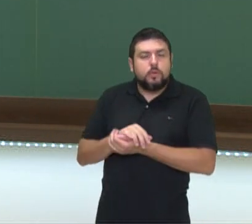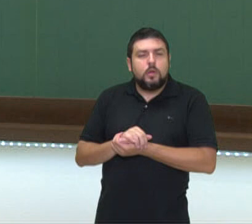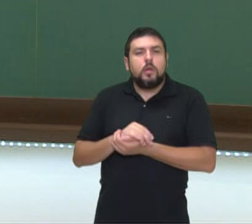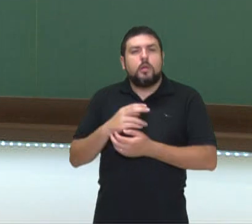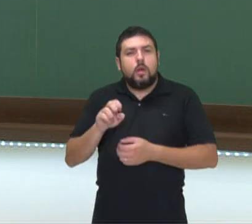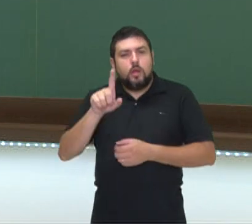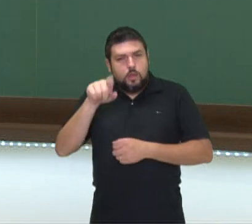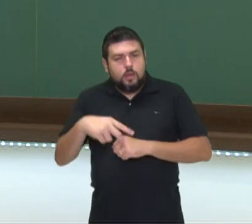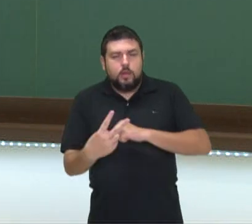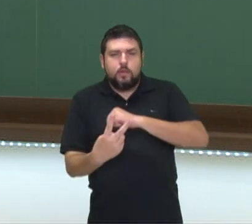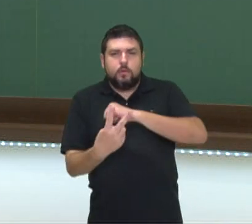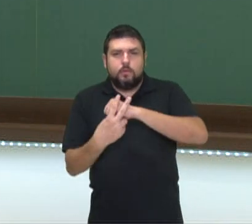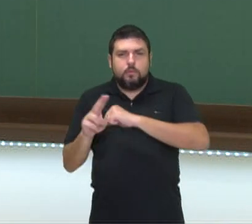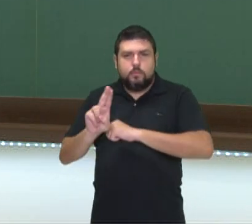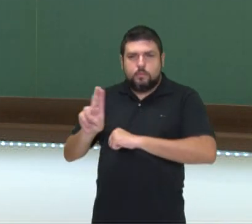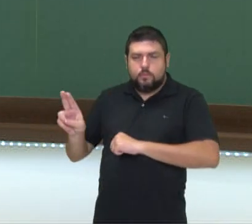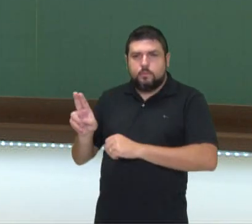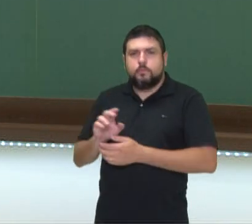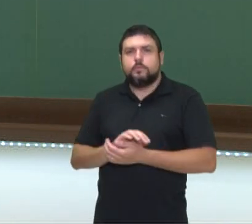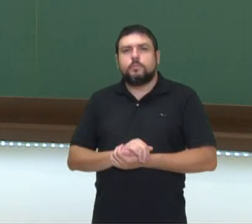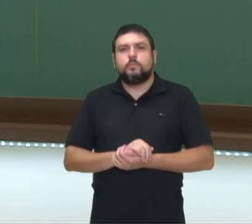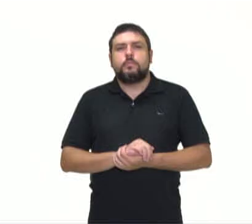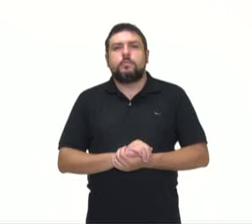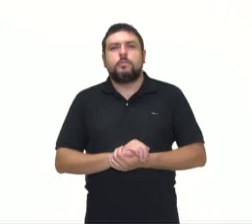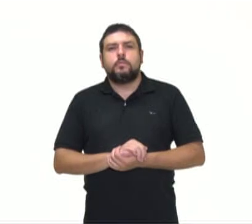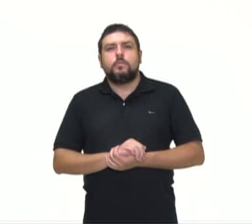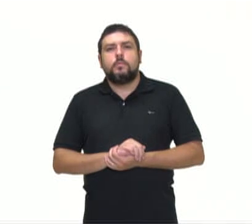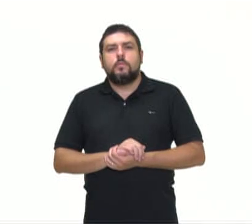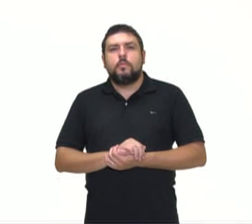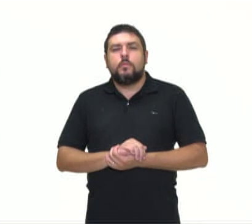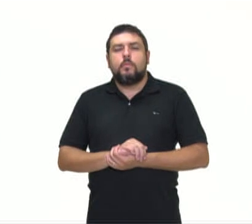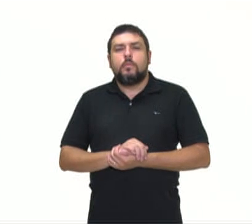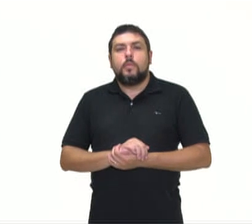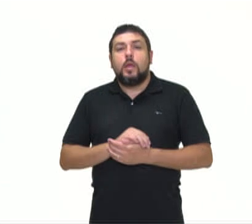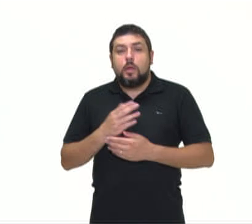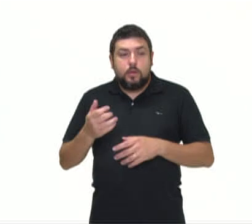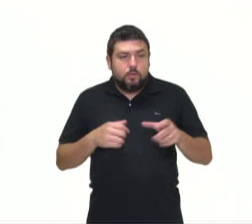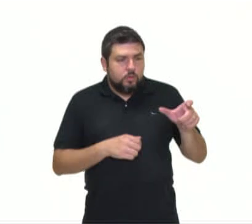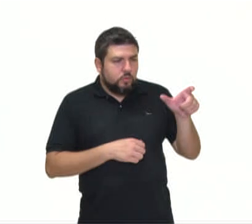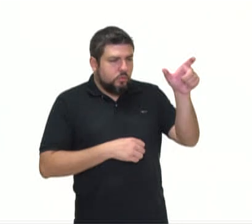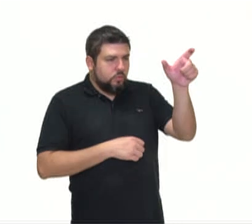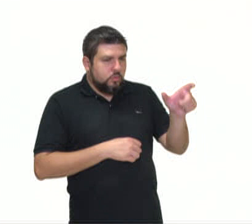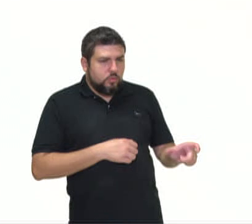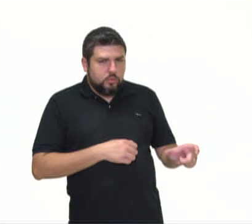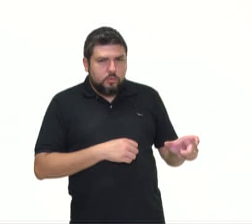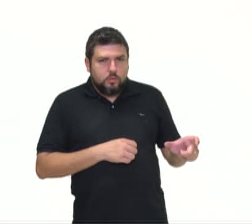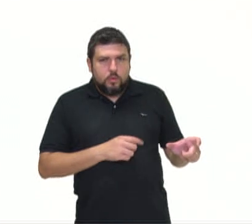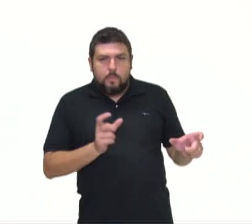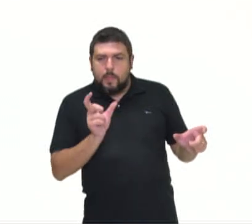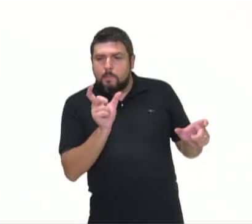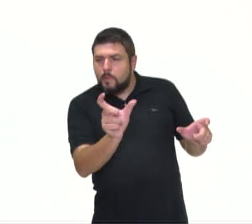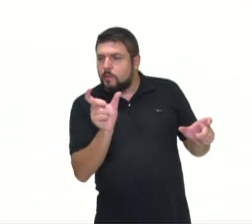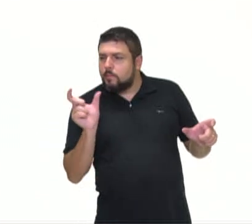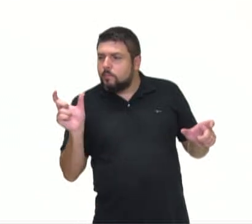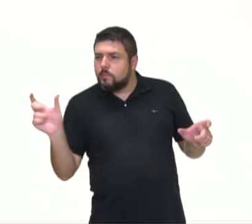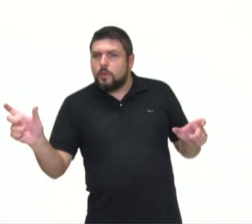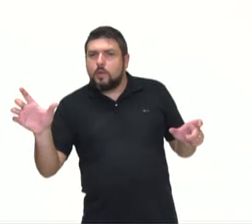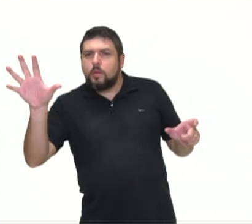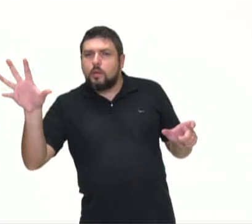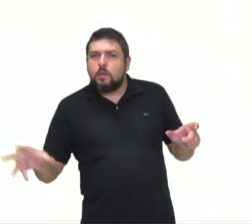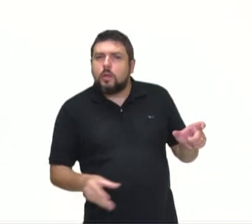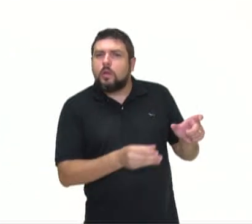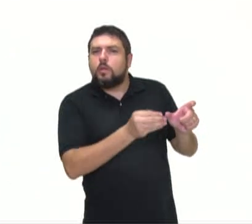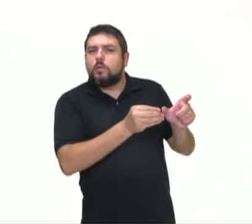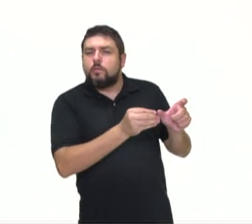nominal, dois núcleos. Tranquilas é uma característica do sujeito, associada à ação de passear. O